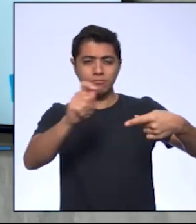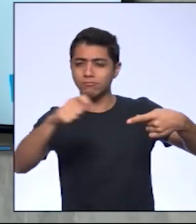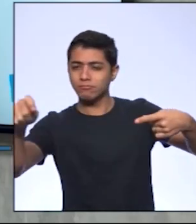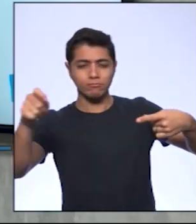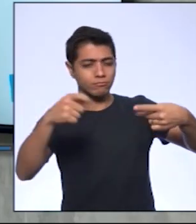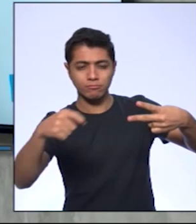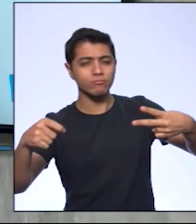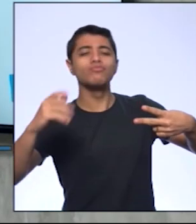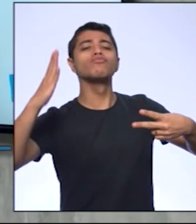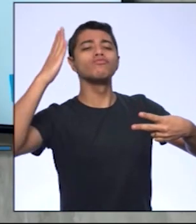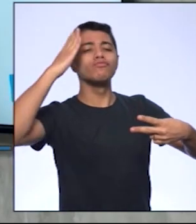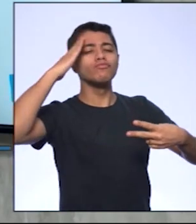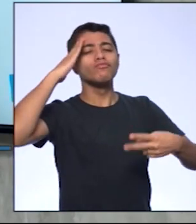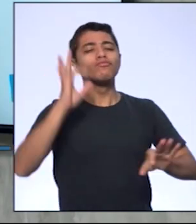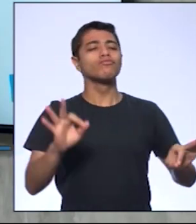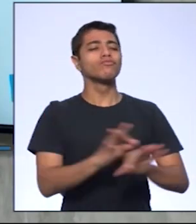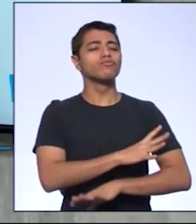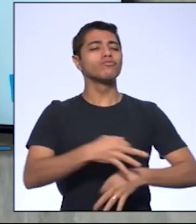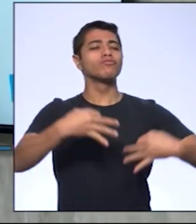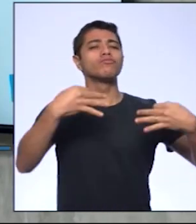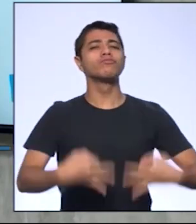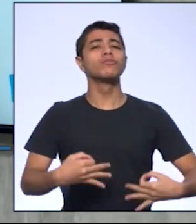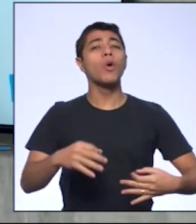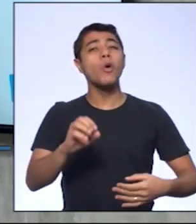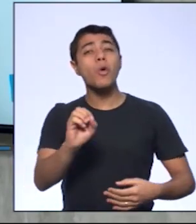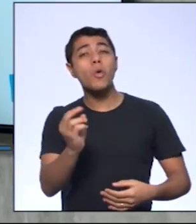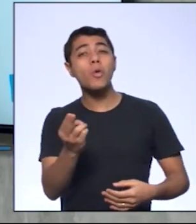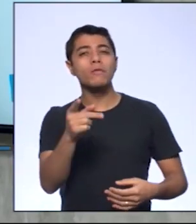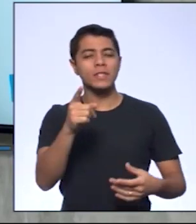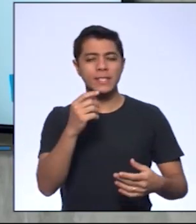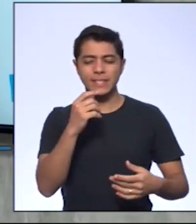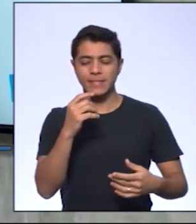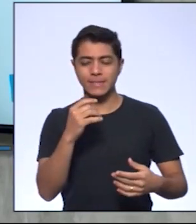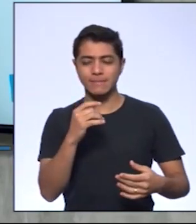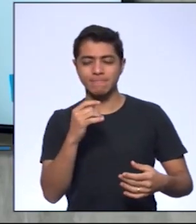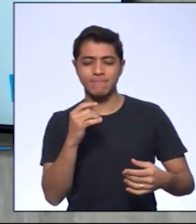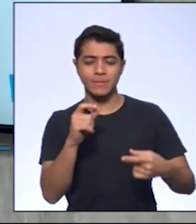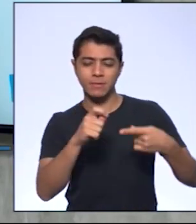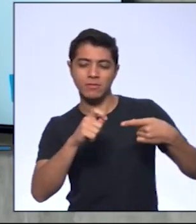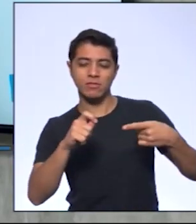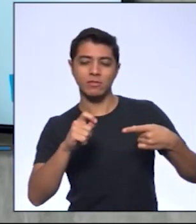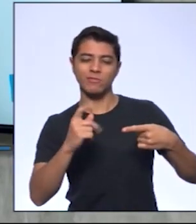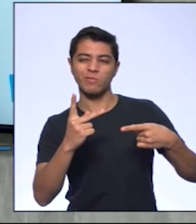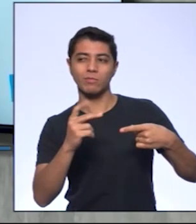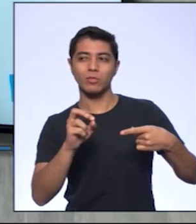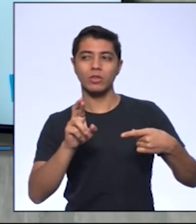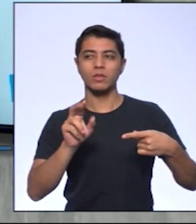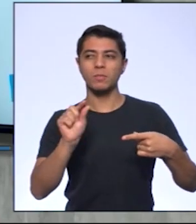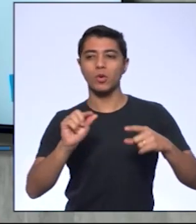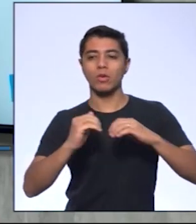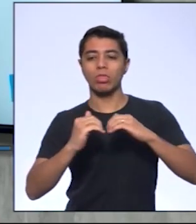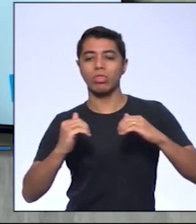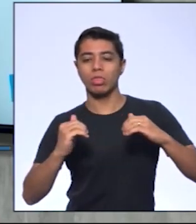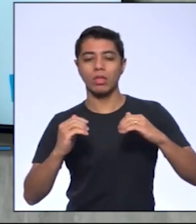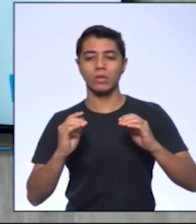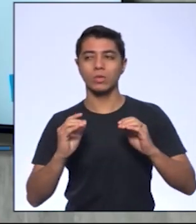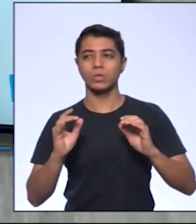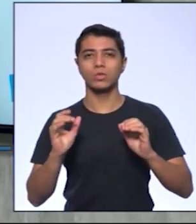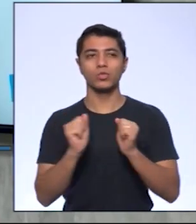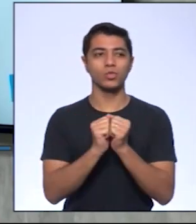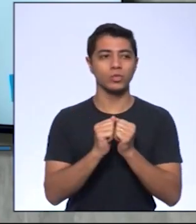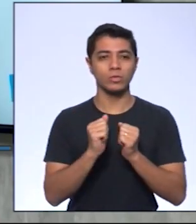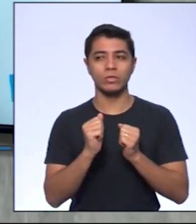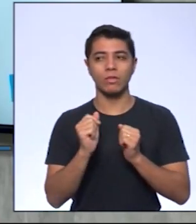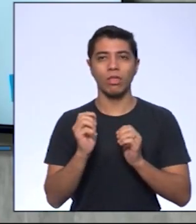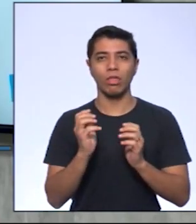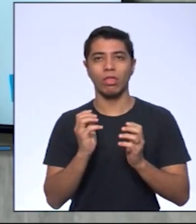a certeza de quem sabe? Ou você escreve ele meio junto, quase perto, mas não assim, grudado? Porque se você faz